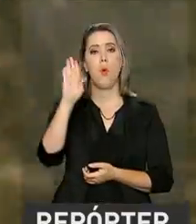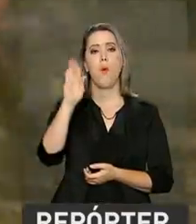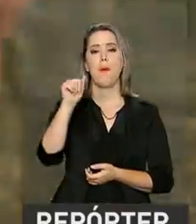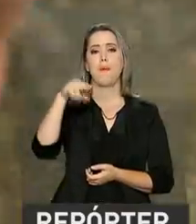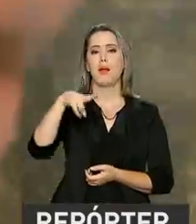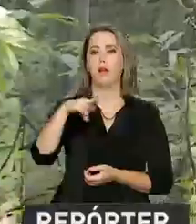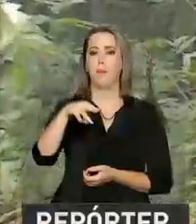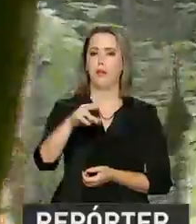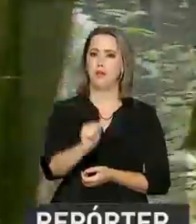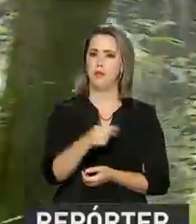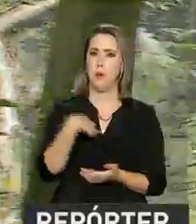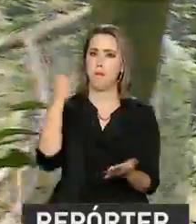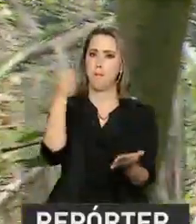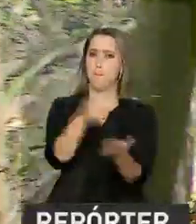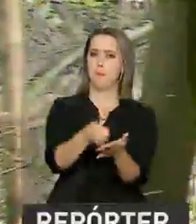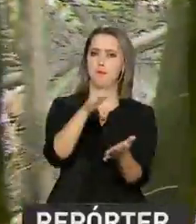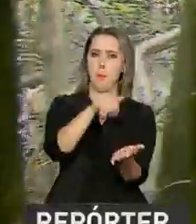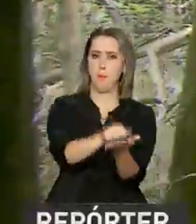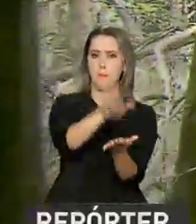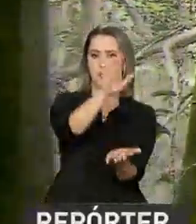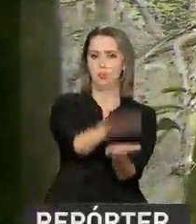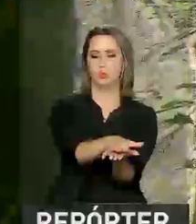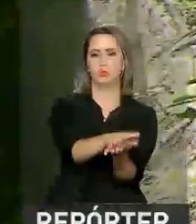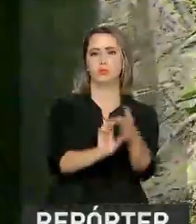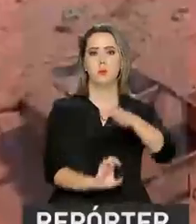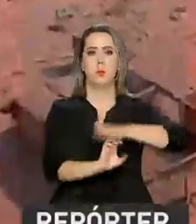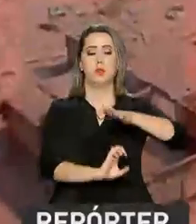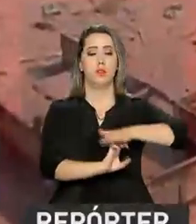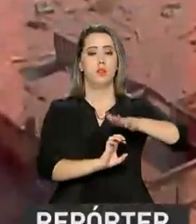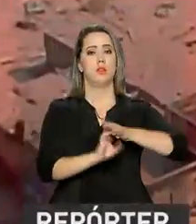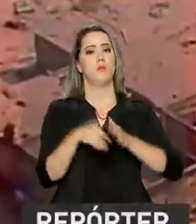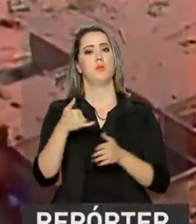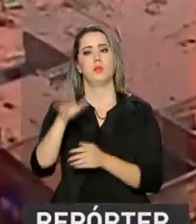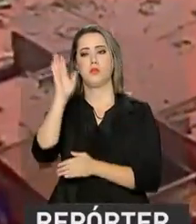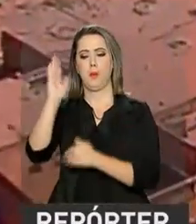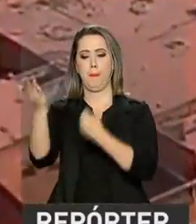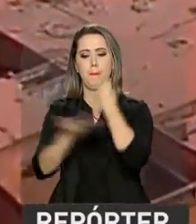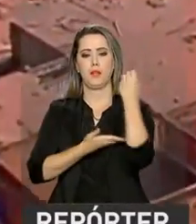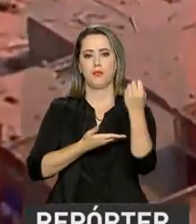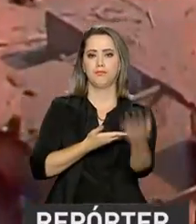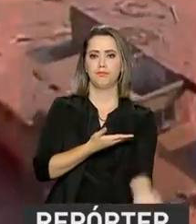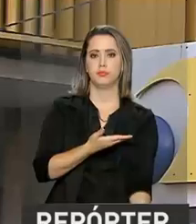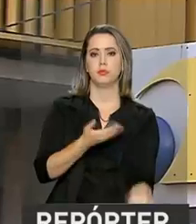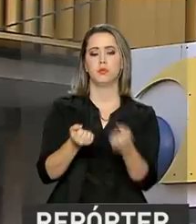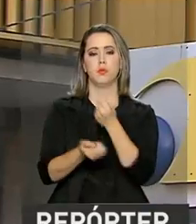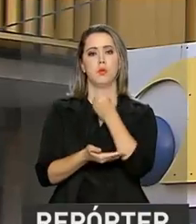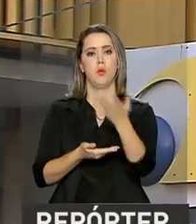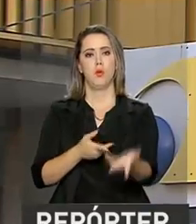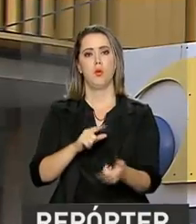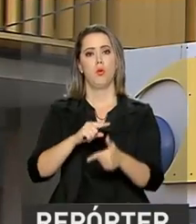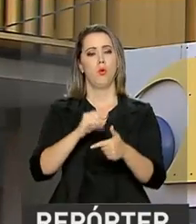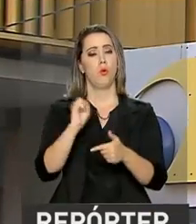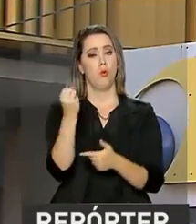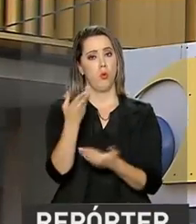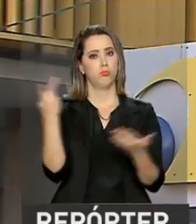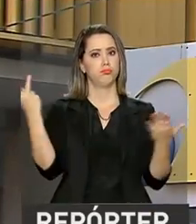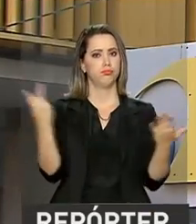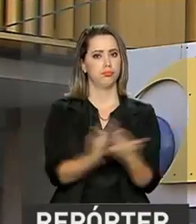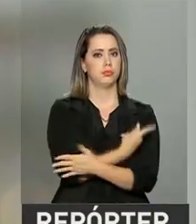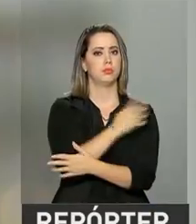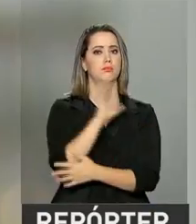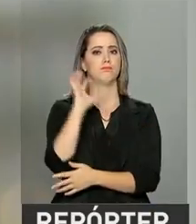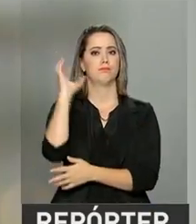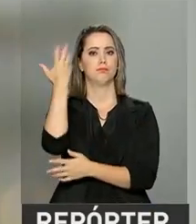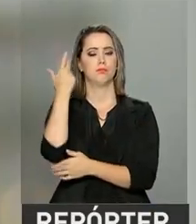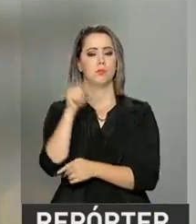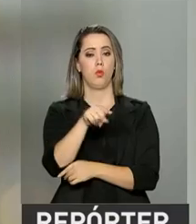para multar empresas Ou pessoas que fazem desmatamentos ou provocam acidentes ambientais o mesmo ocorre com Anatel quando